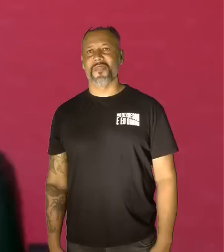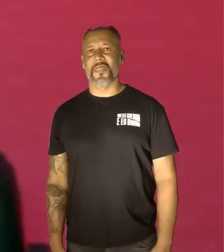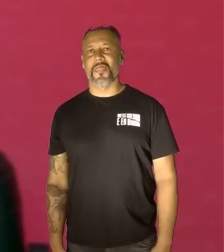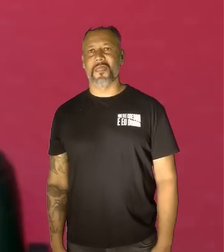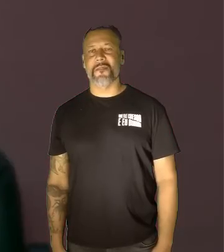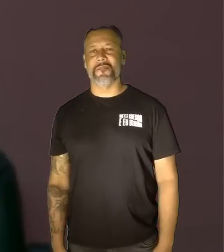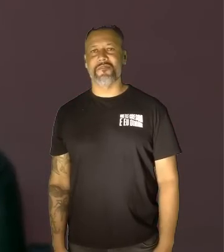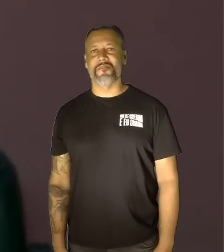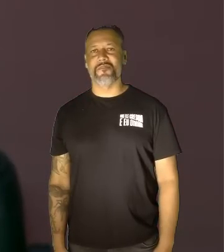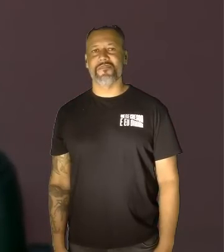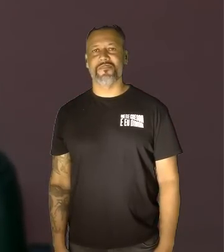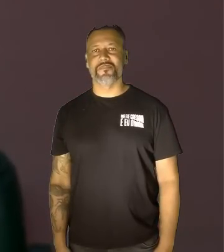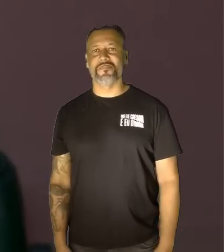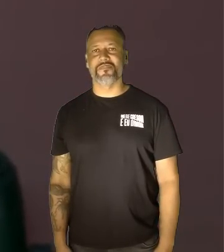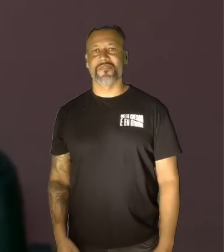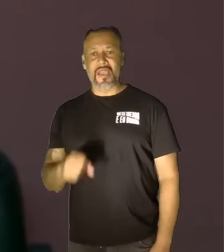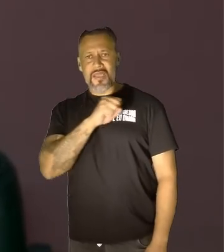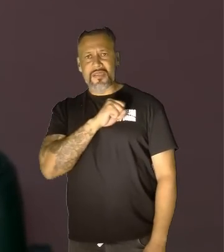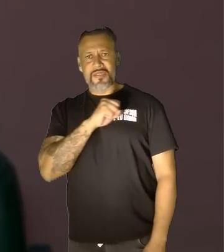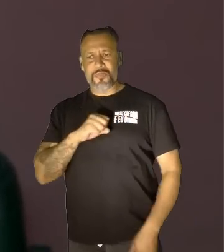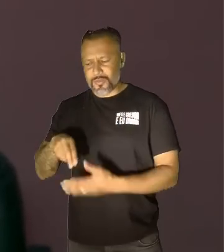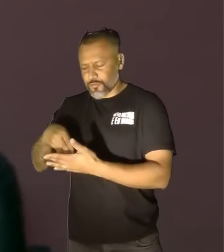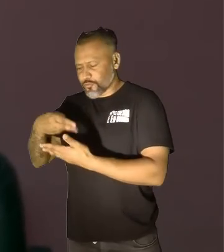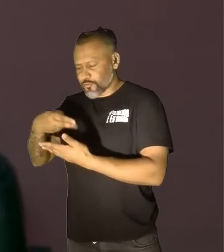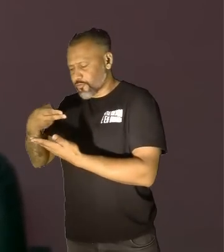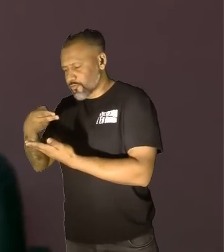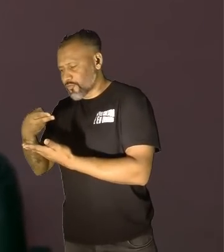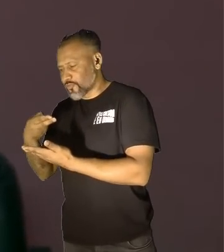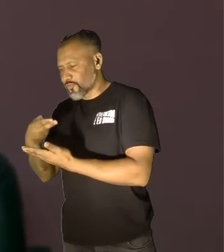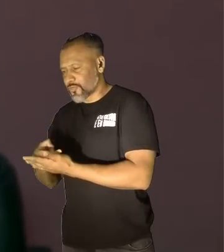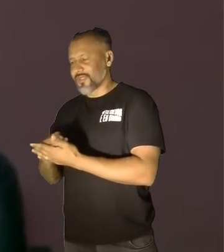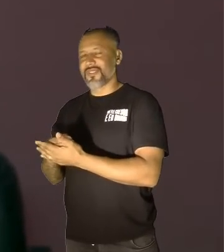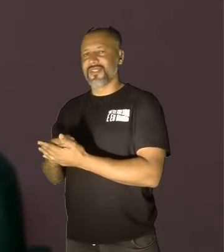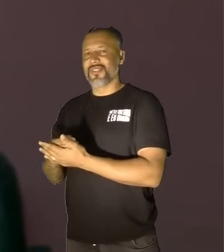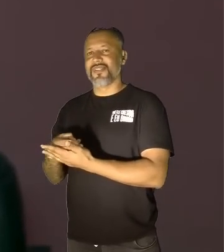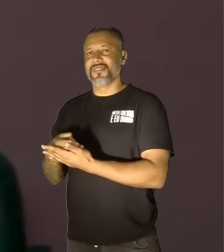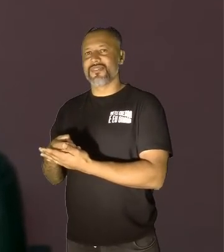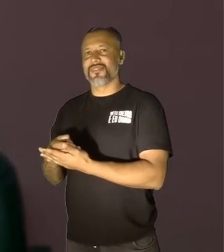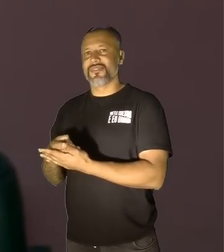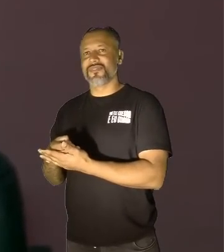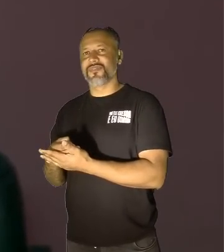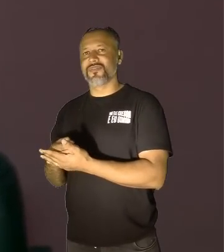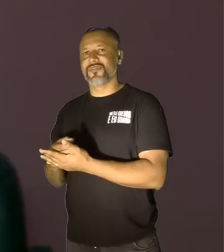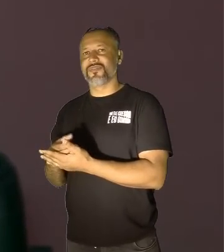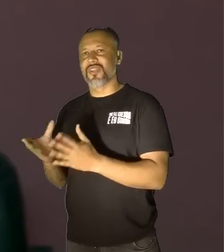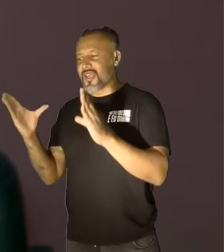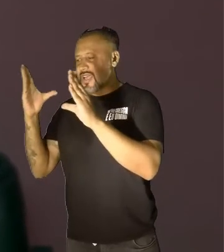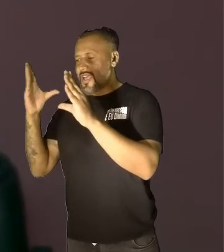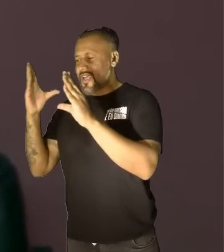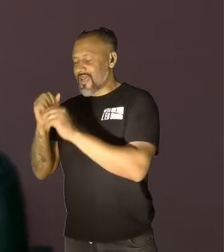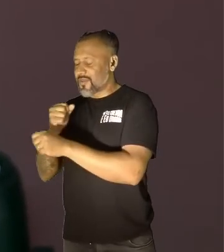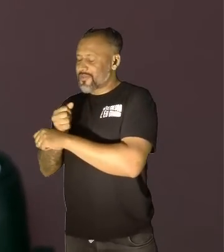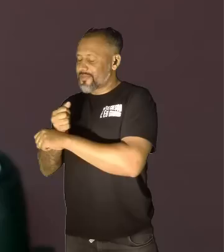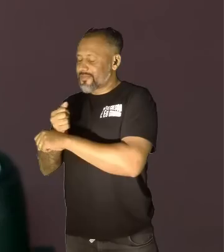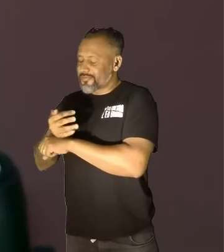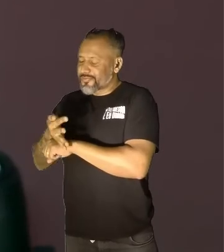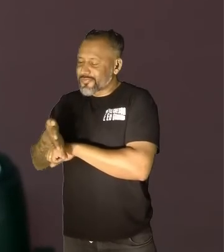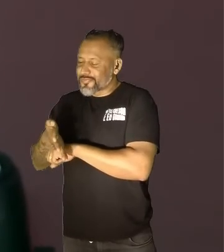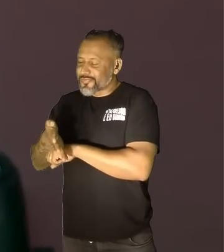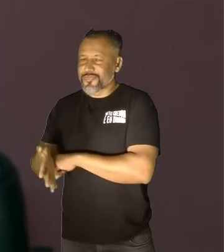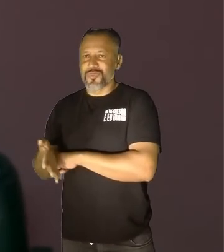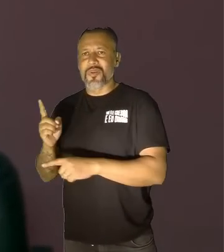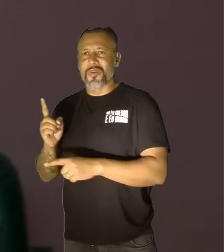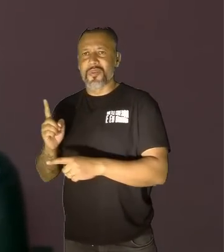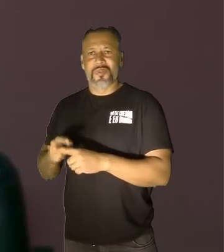Samuel ficou deitado até de manhã. Ele ouve Deus falar com ele e ele vai deitar. É muita